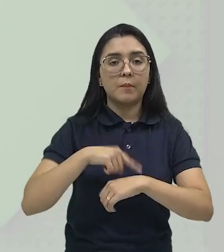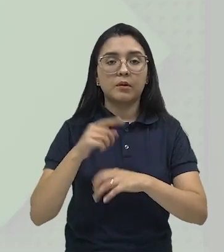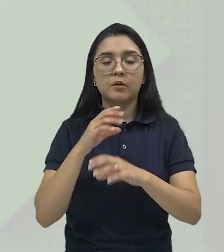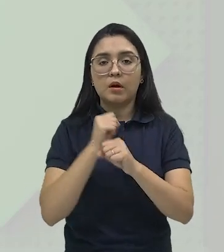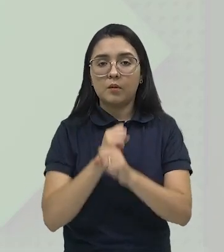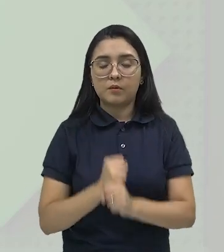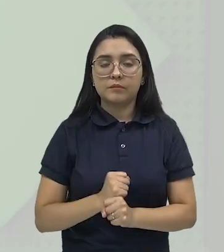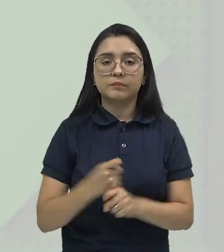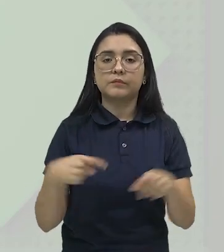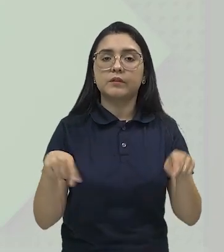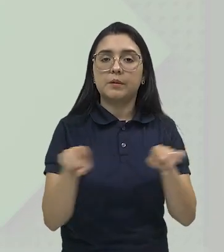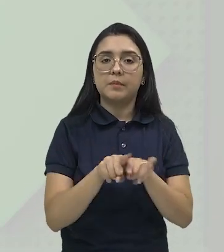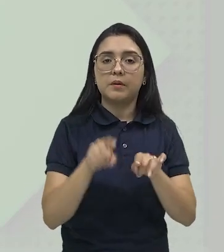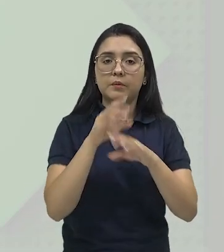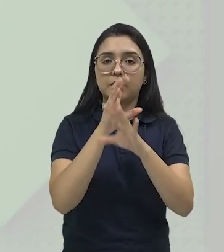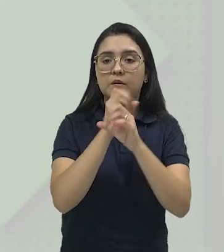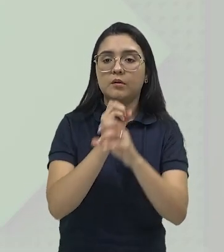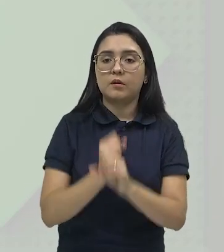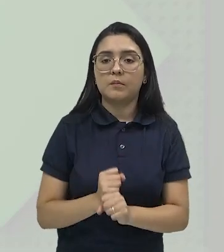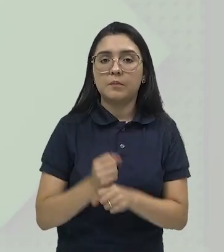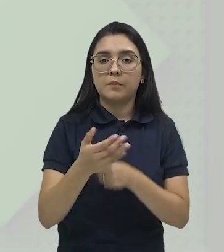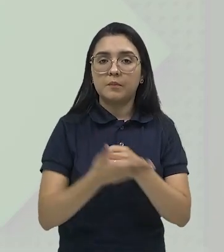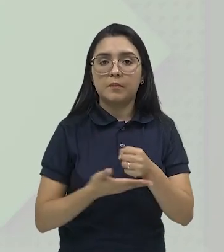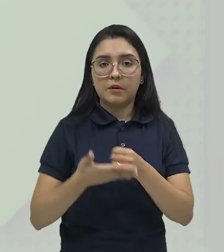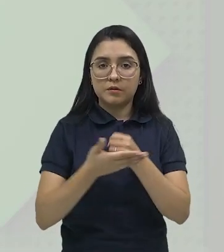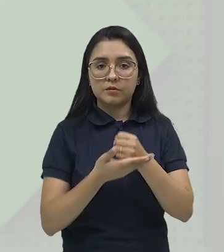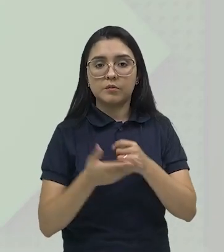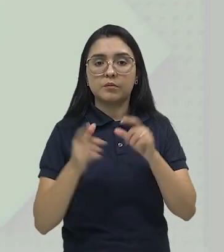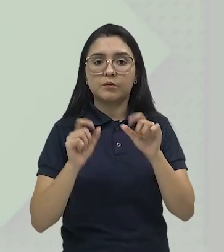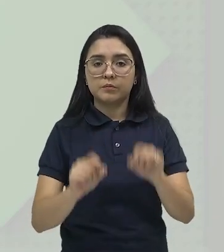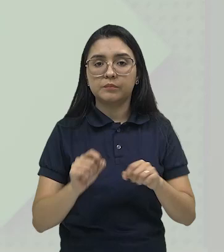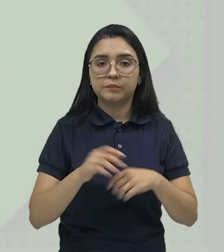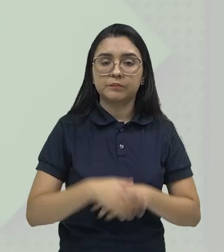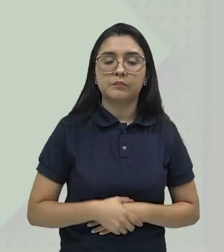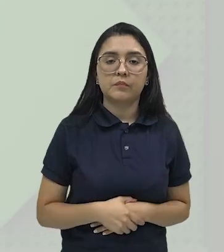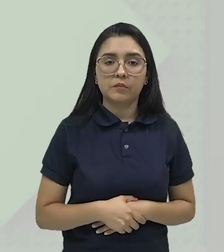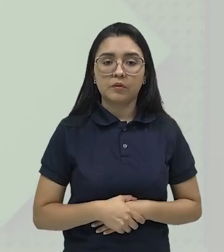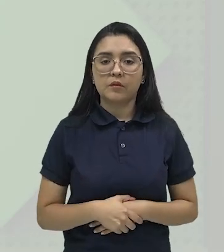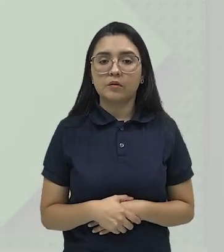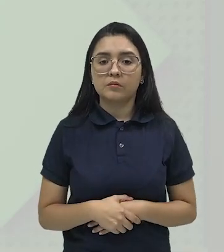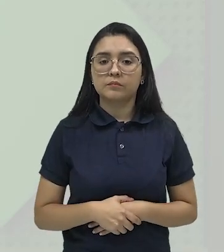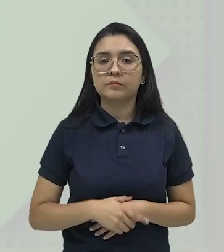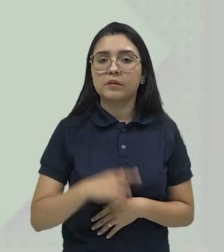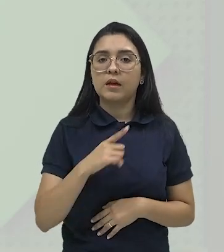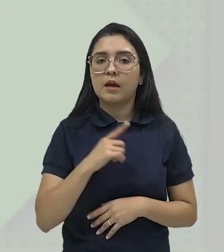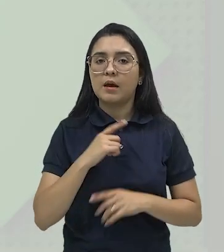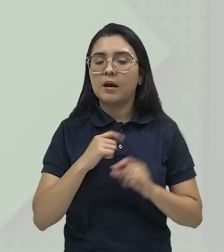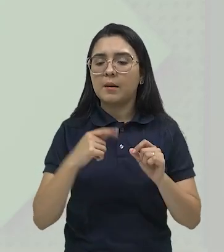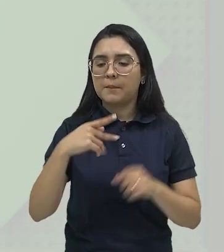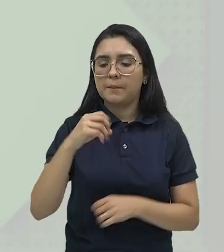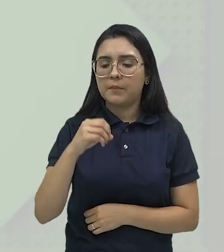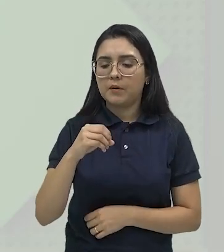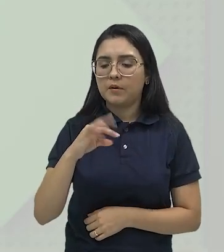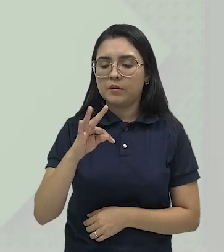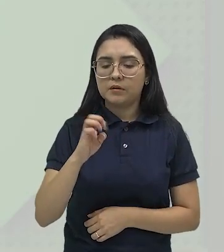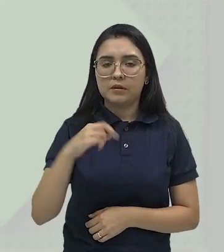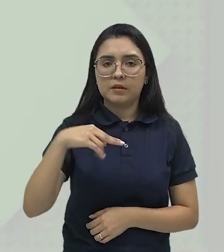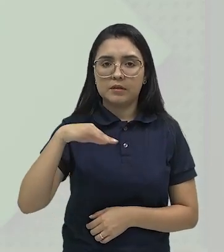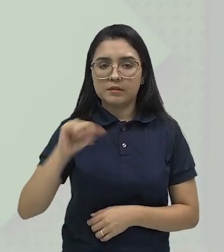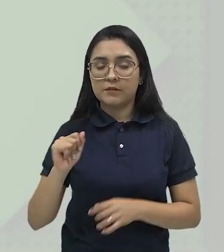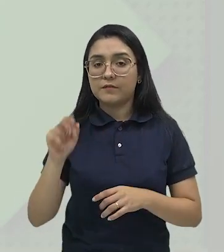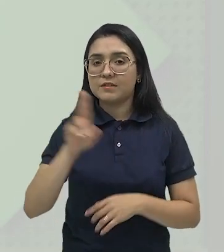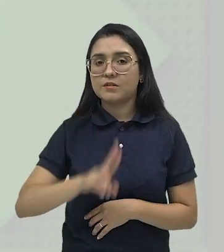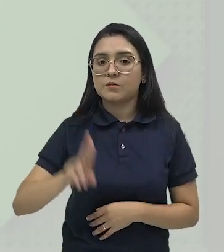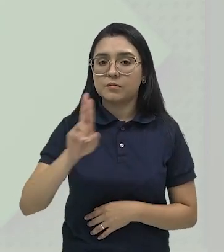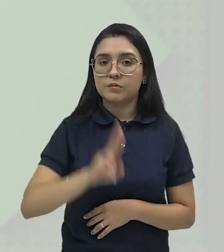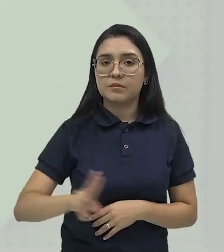que também esse cálculo ele vai estar baseado em kWh, ou seja, aquela potência, né, que vai ser utilizada